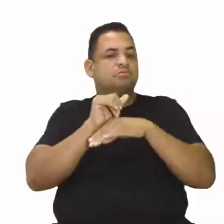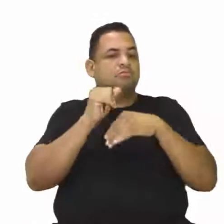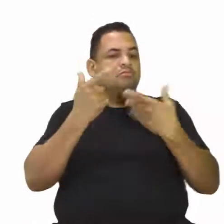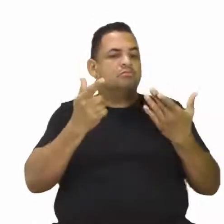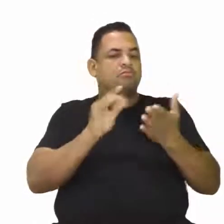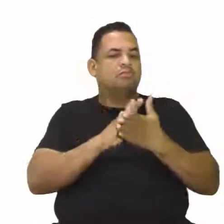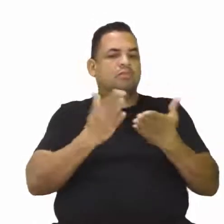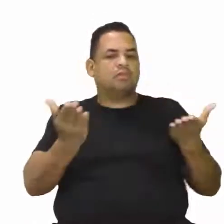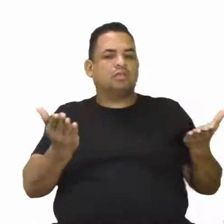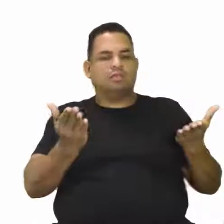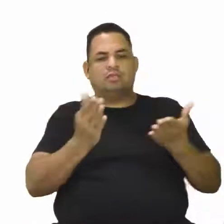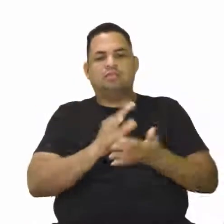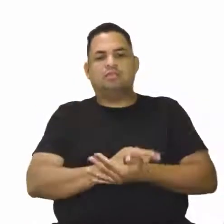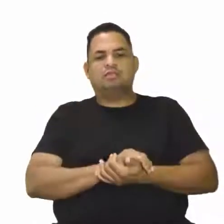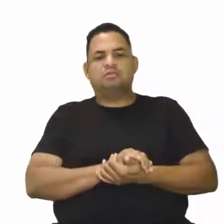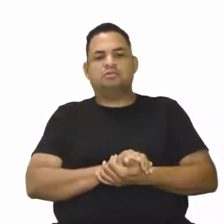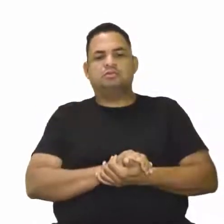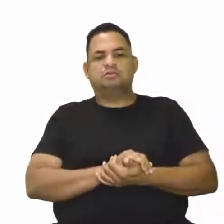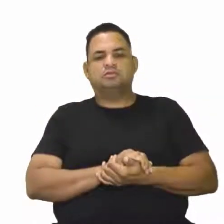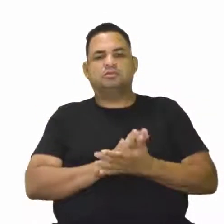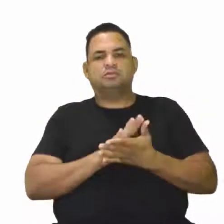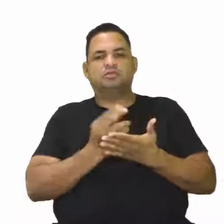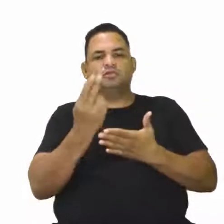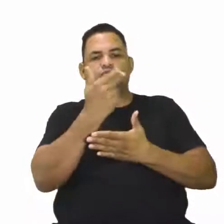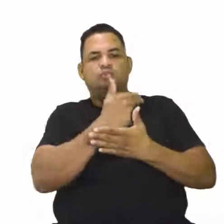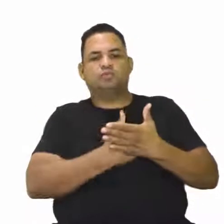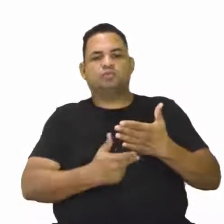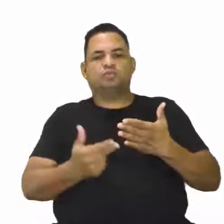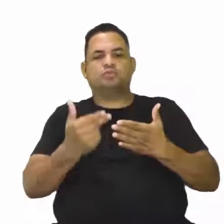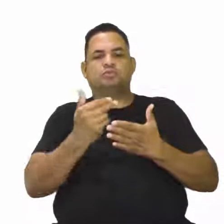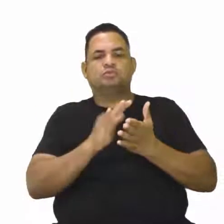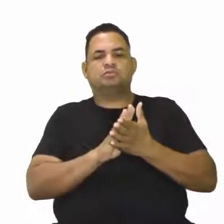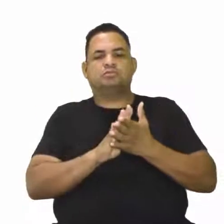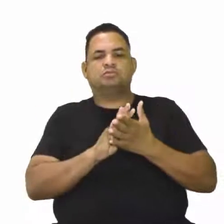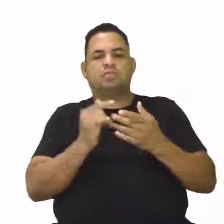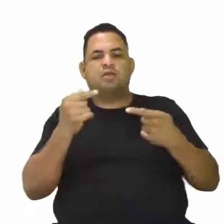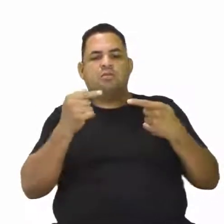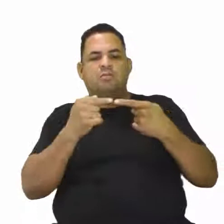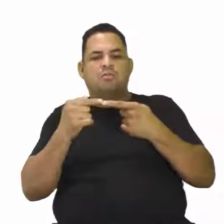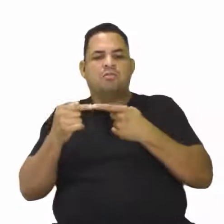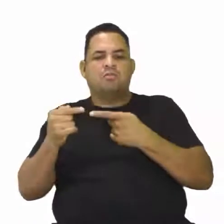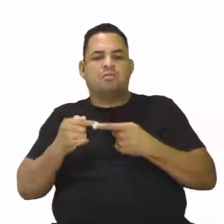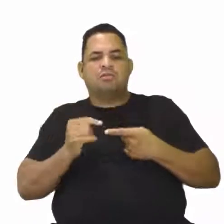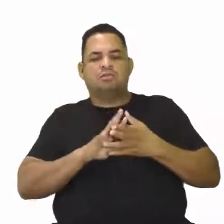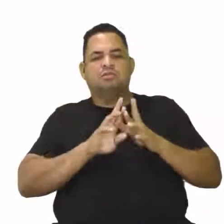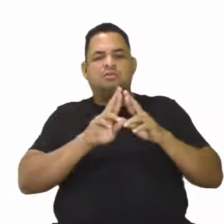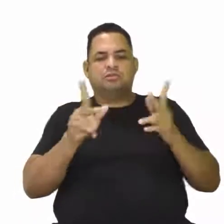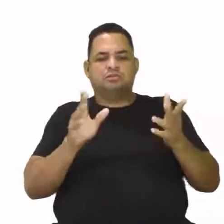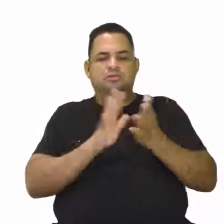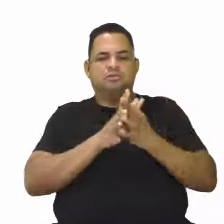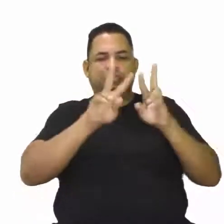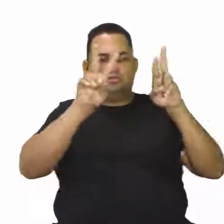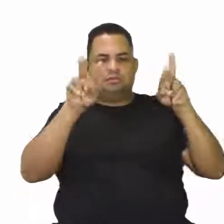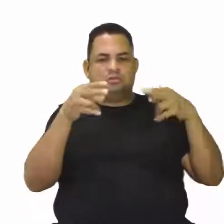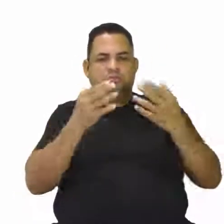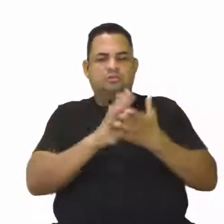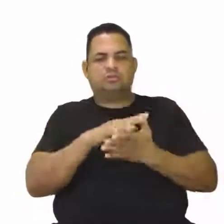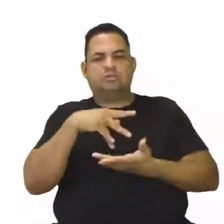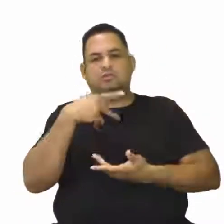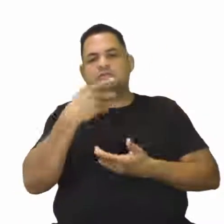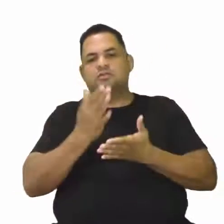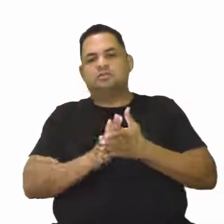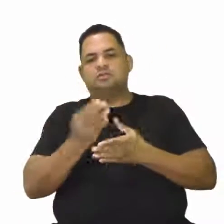e, dessa forma, a ilustração torna-se uma ligação entre os diferentes assuntos que